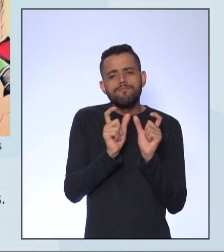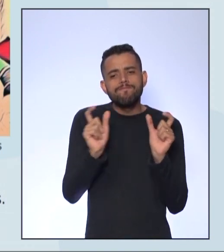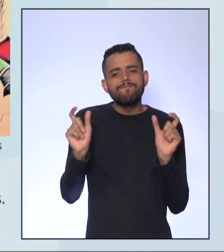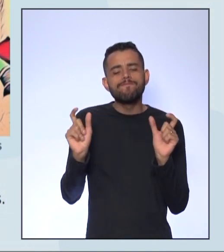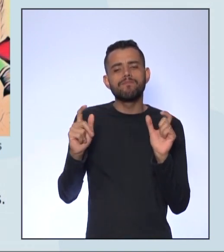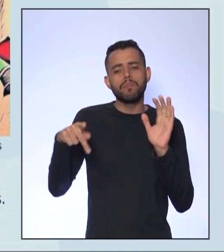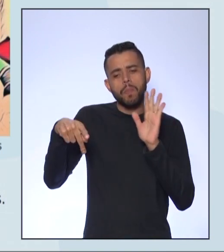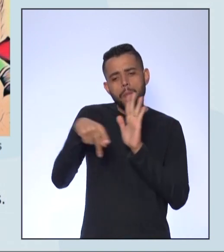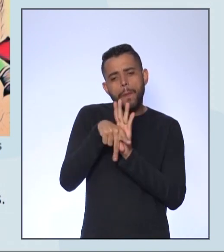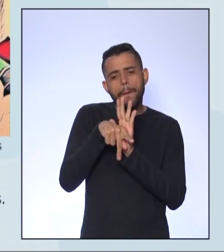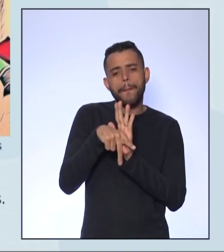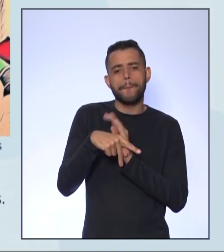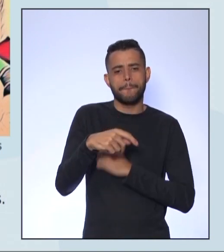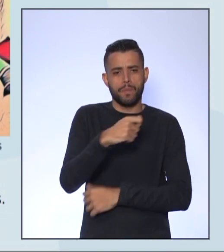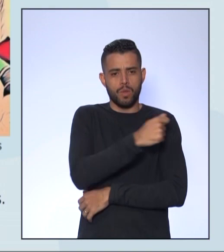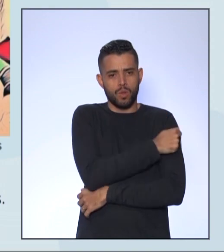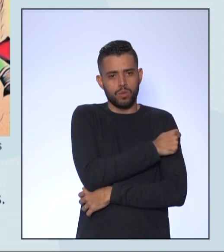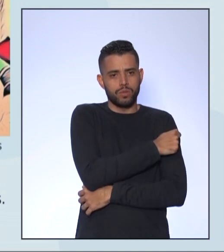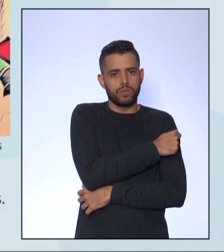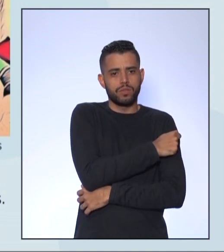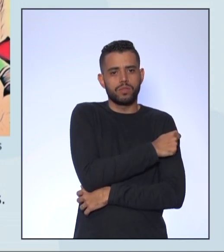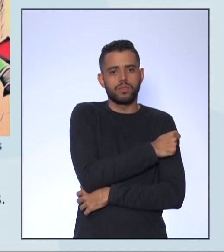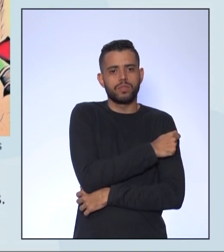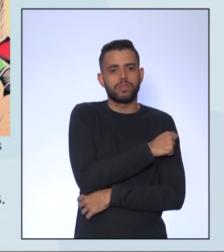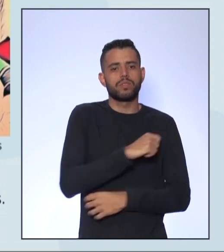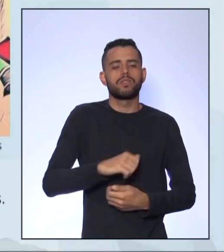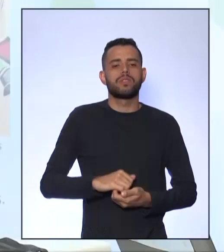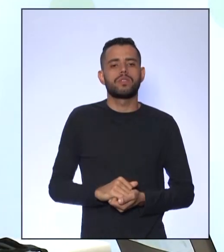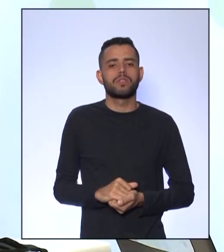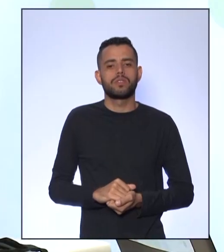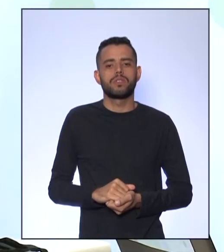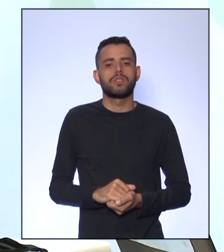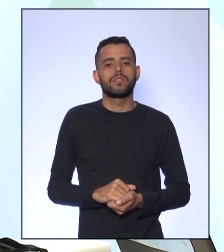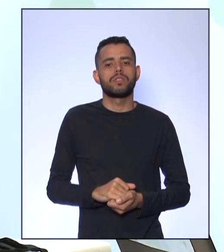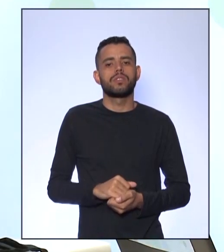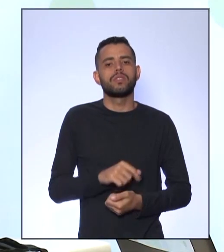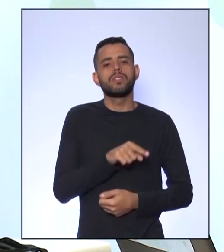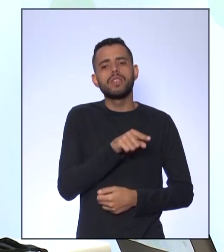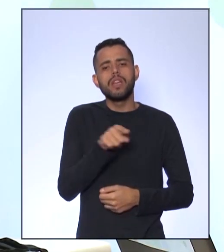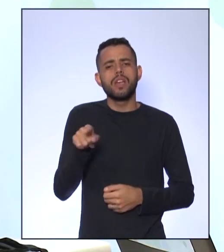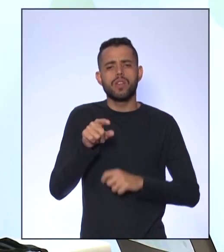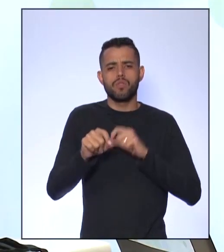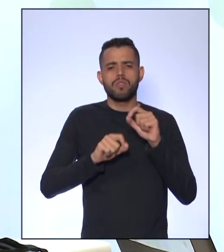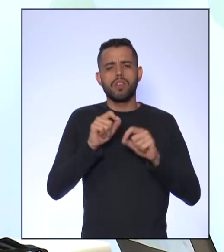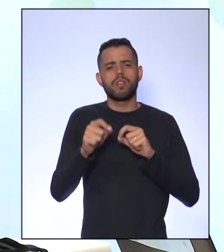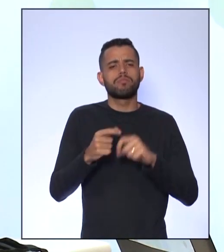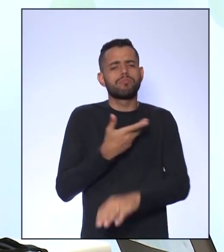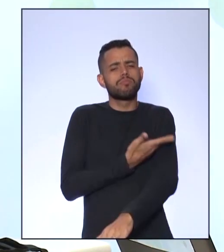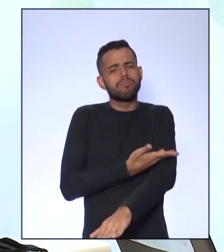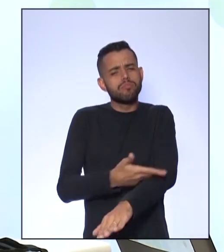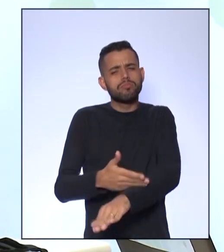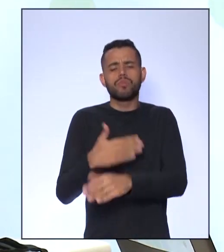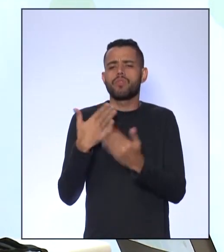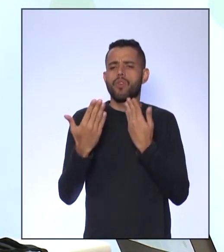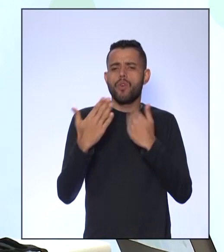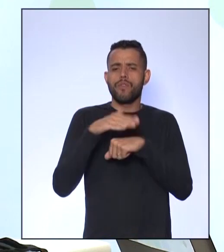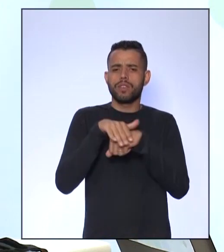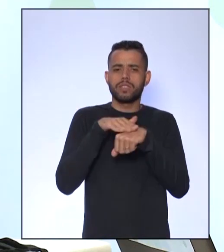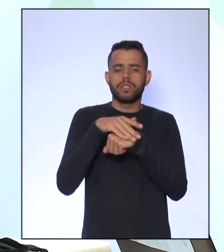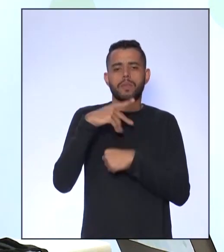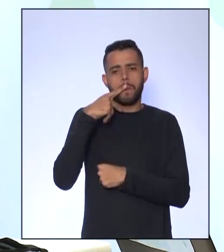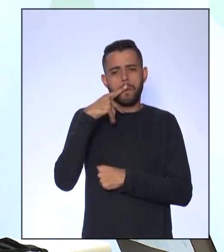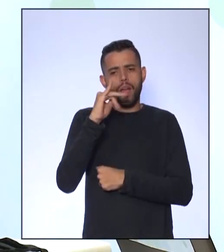né, do aluno e que ele tem o hábito de estar conversando com o seu pai, com a sua